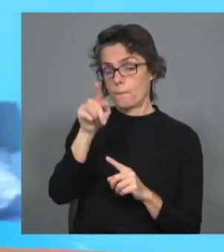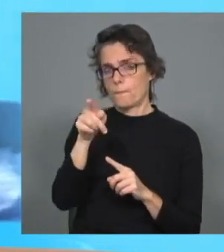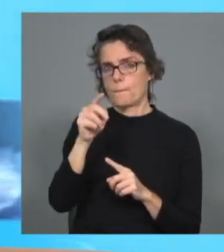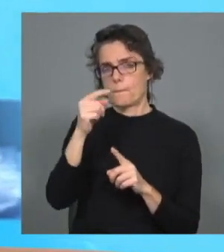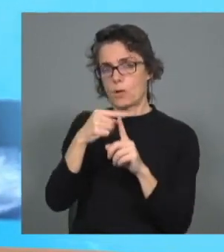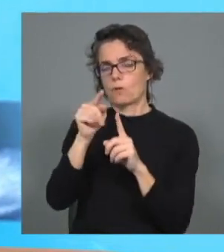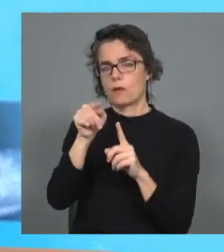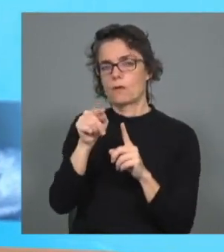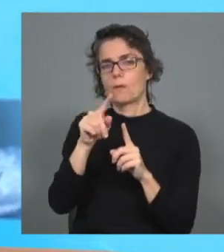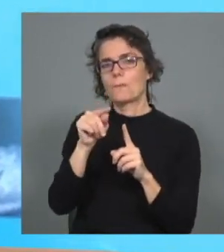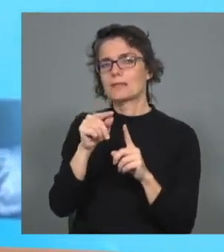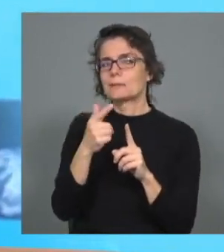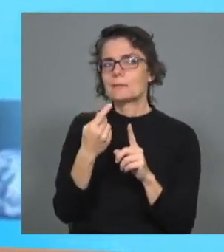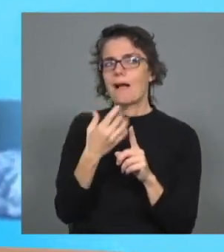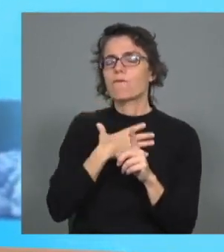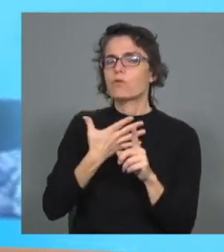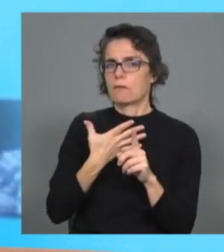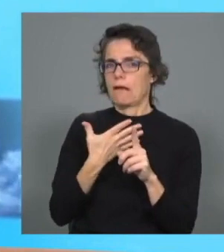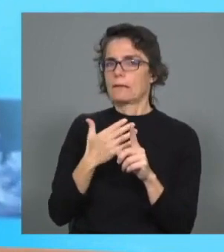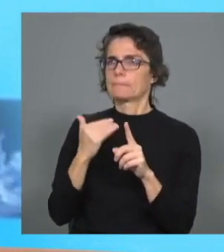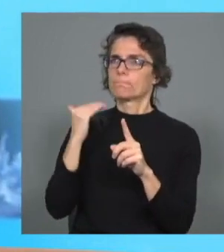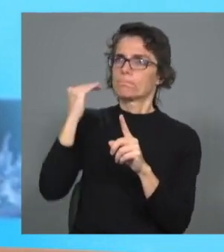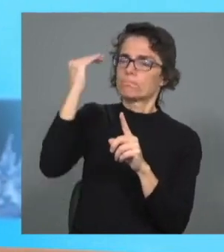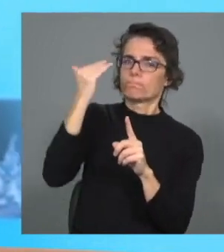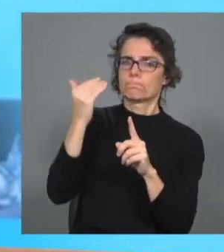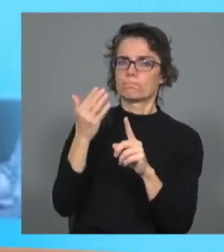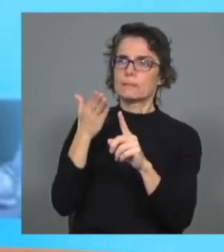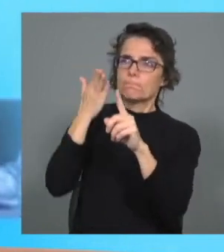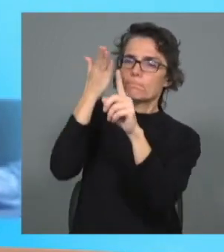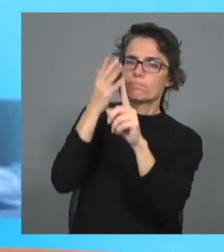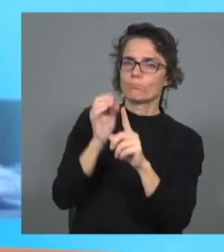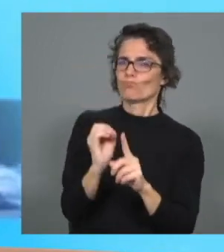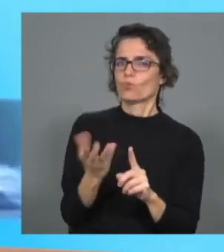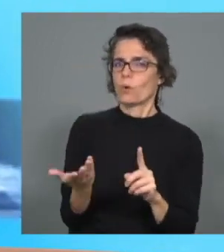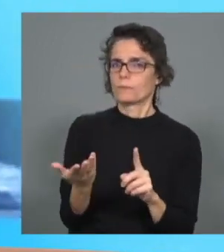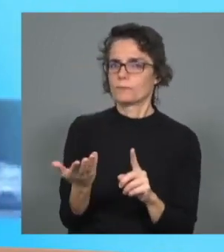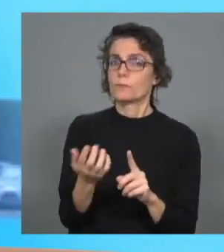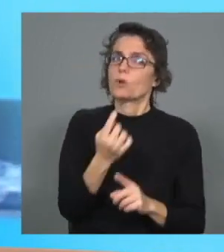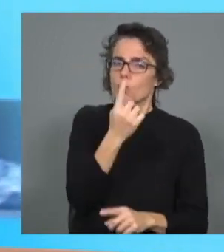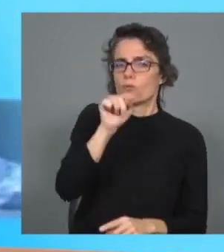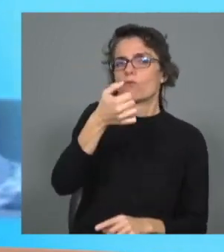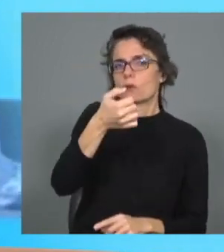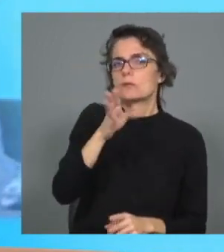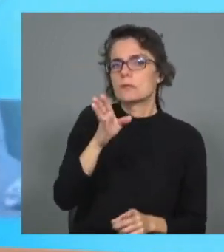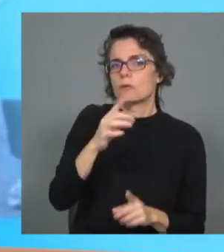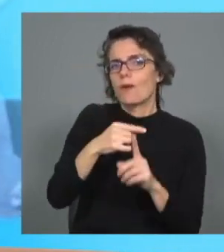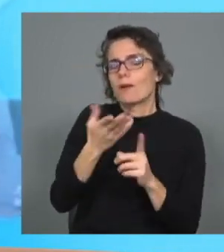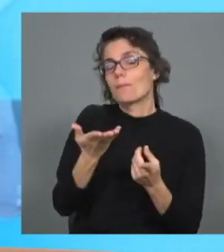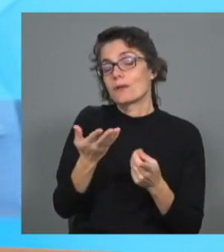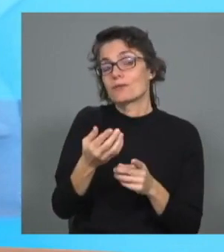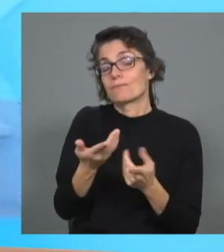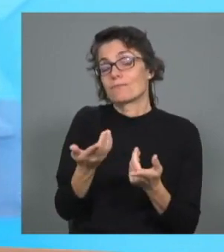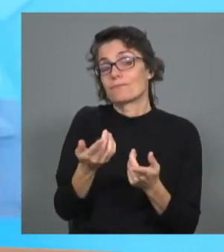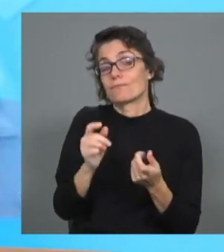da ambição em termos dos compromissos que assumidos. Portanto, quer-se 1,5 graus, mas o que temos neste momento em cima da